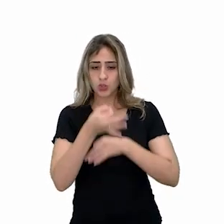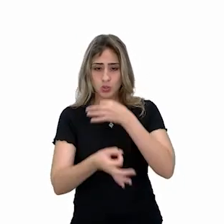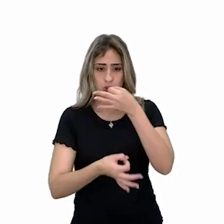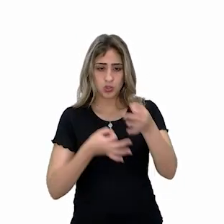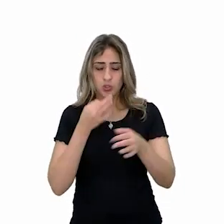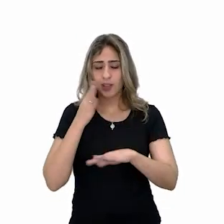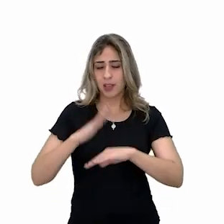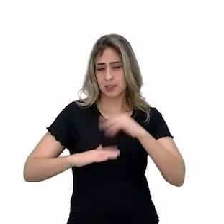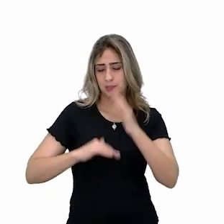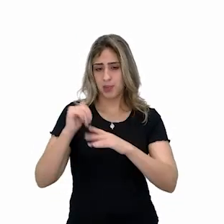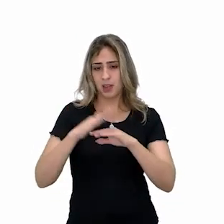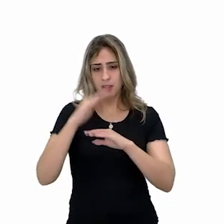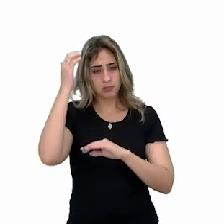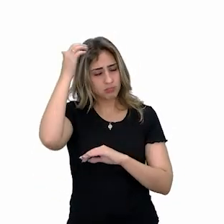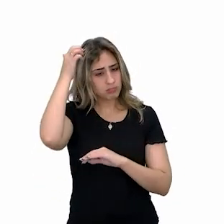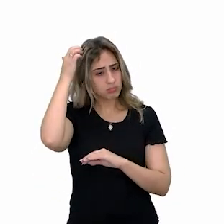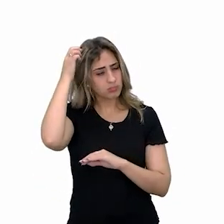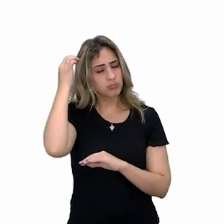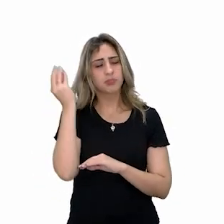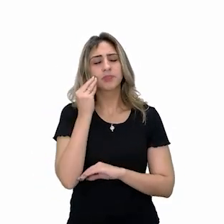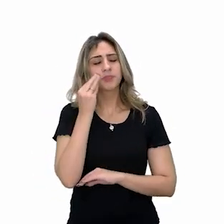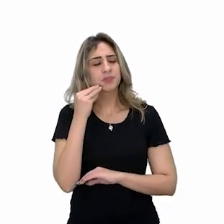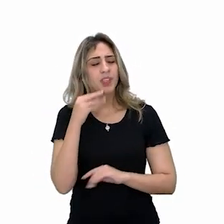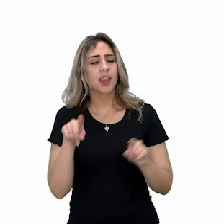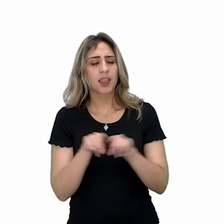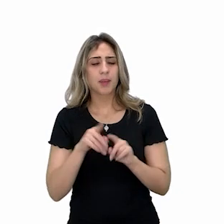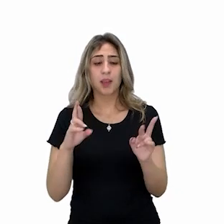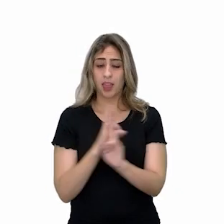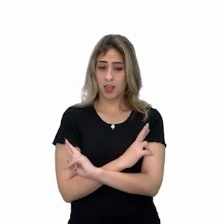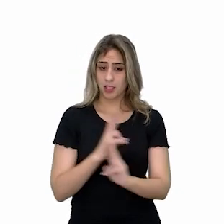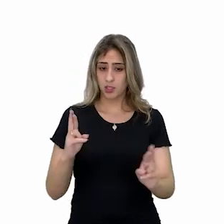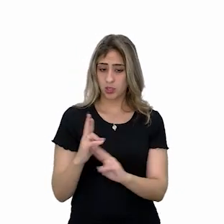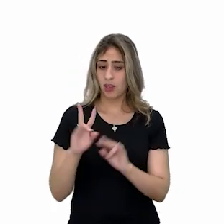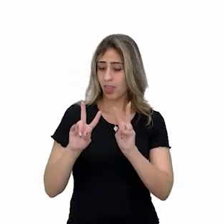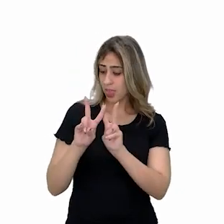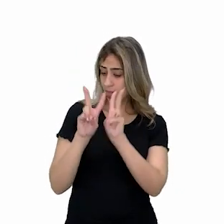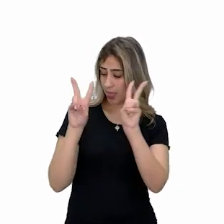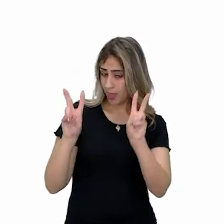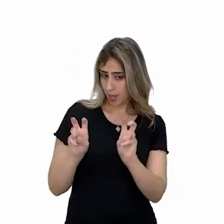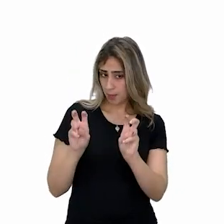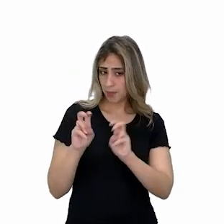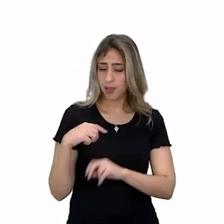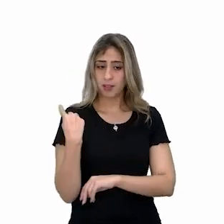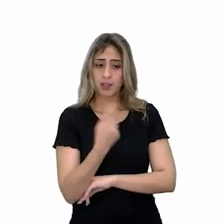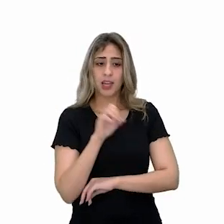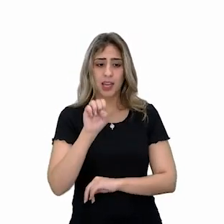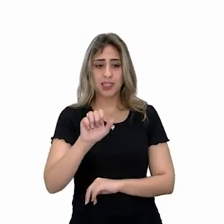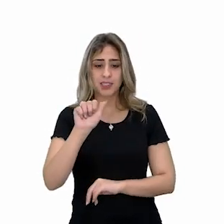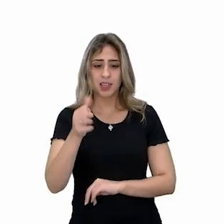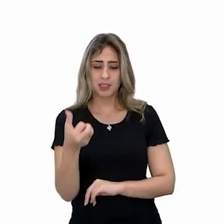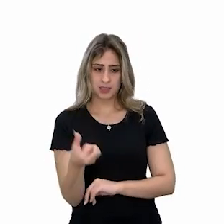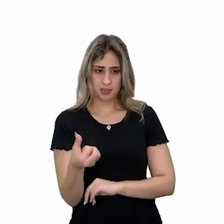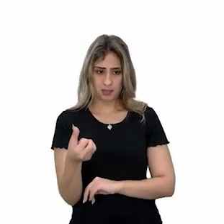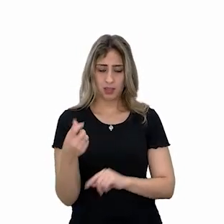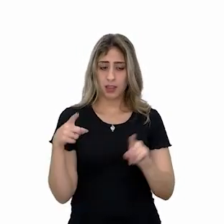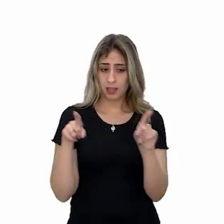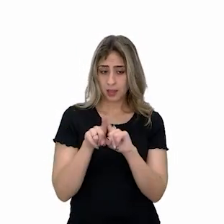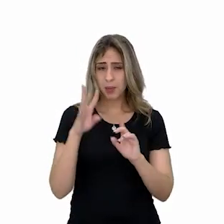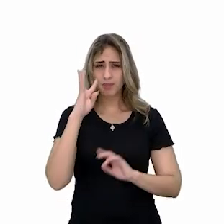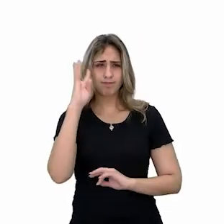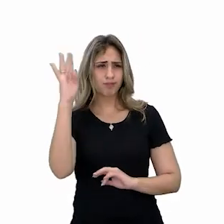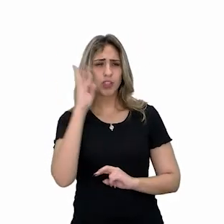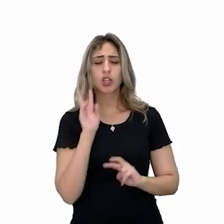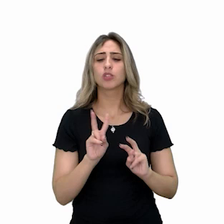das práticas experimentais relacionadas às temáticas da SA6 e